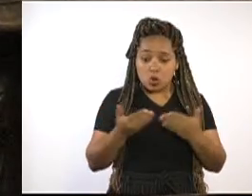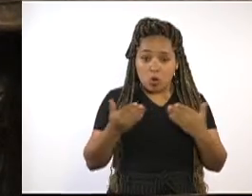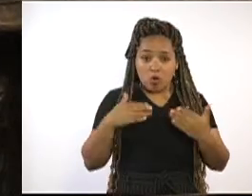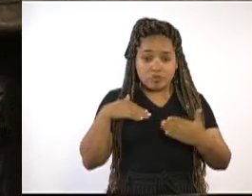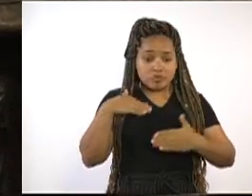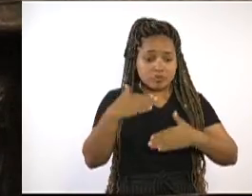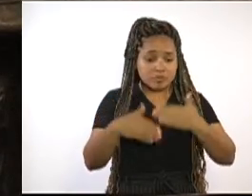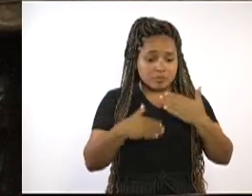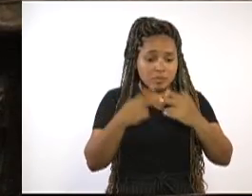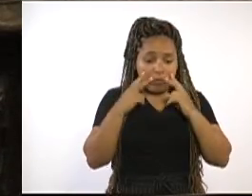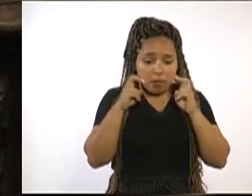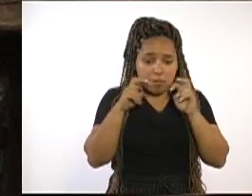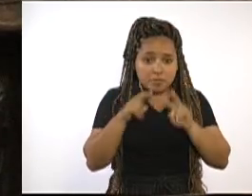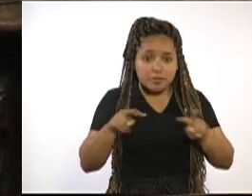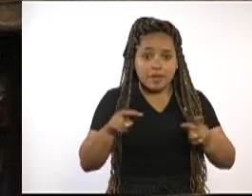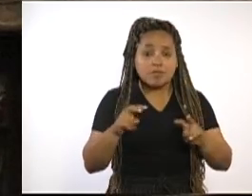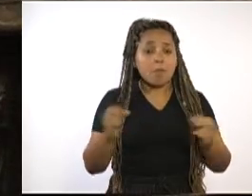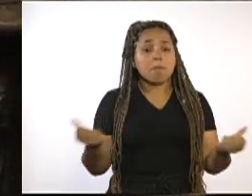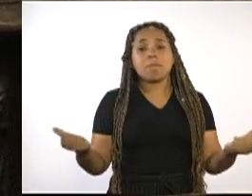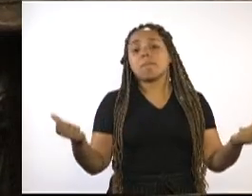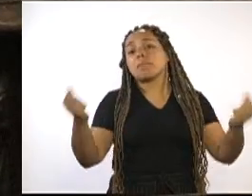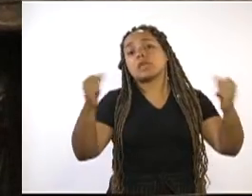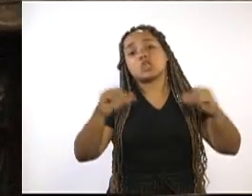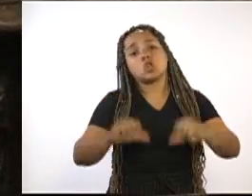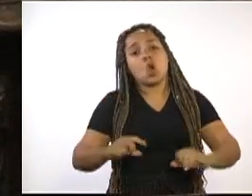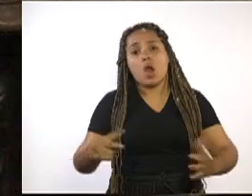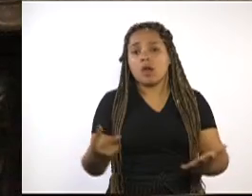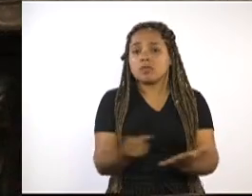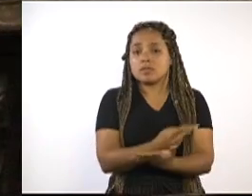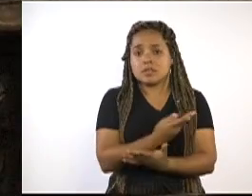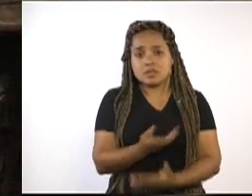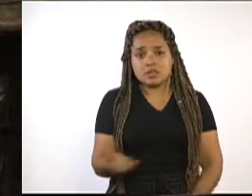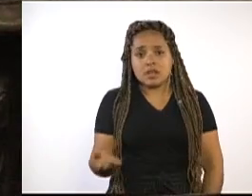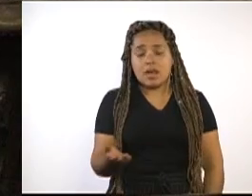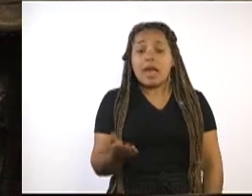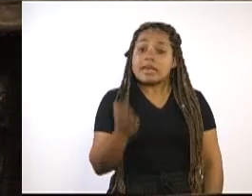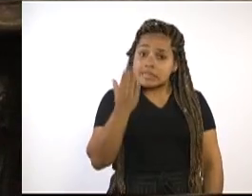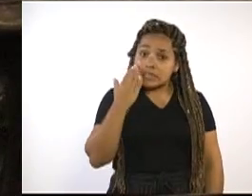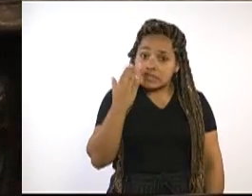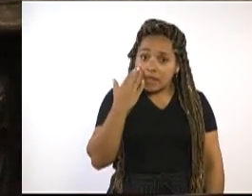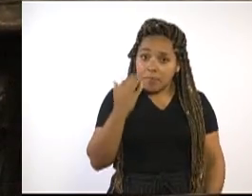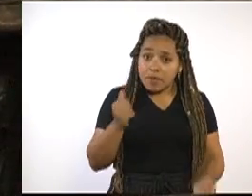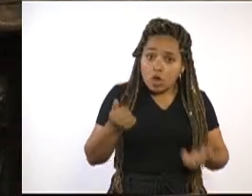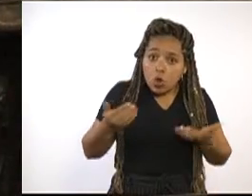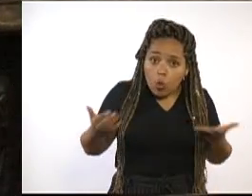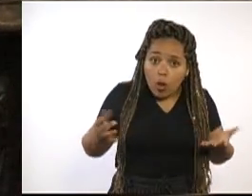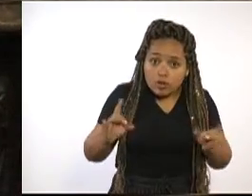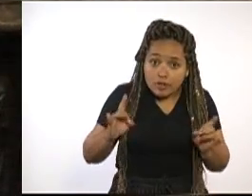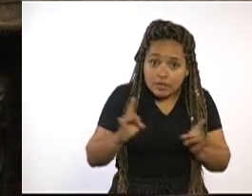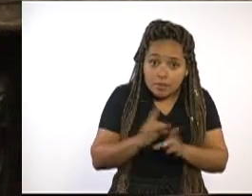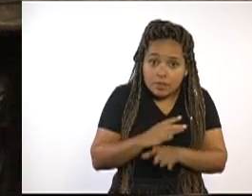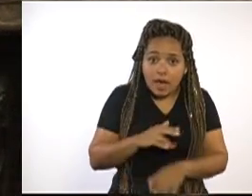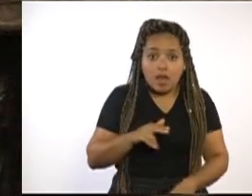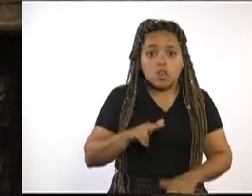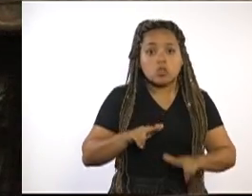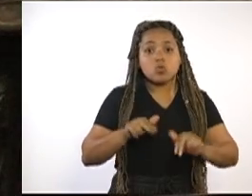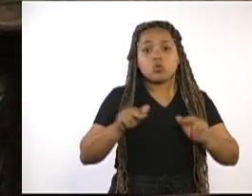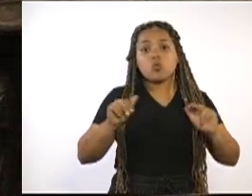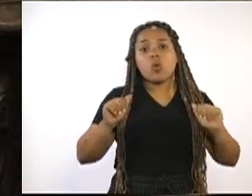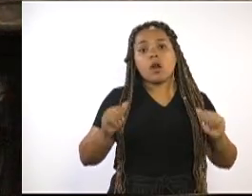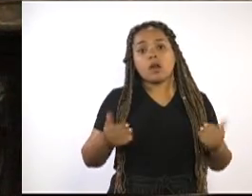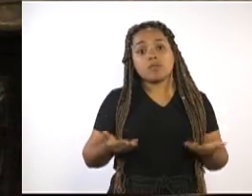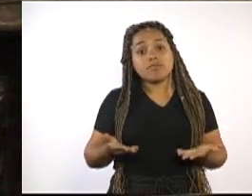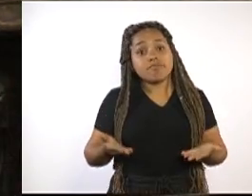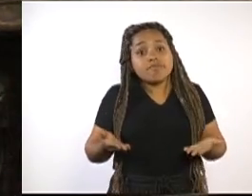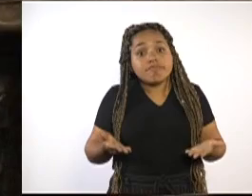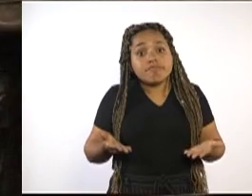tragédias acontecerem. E sabe quando isto vai terminar? Nunca. E